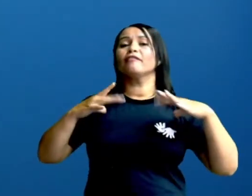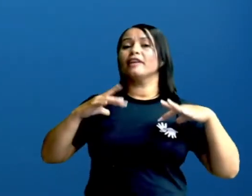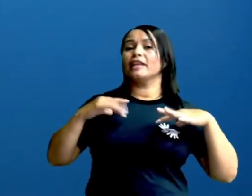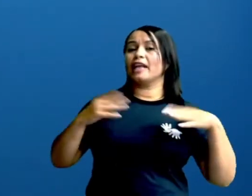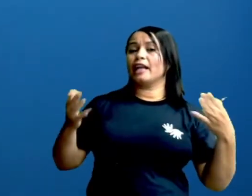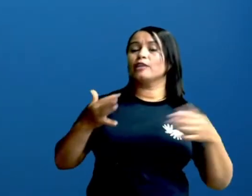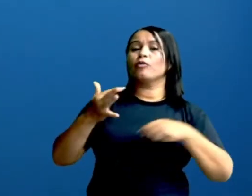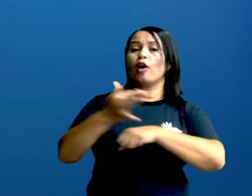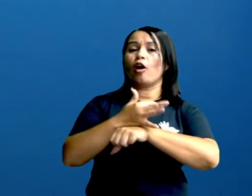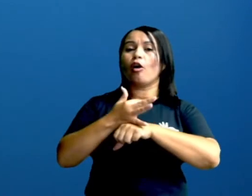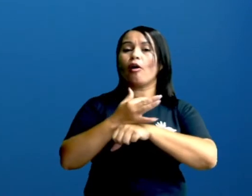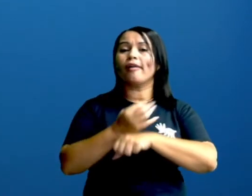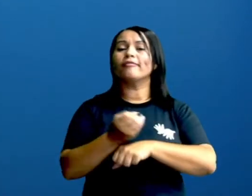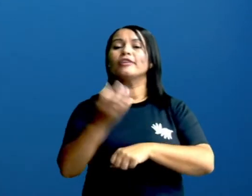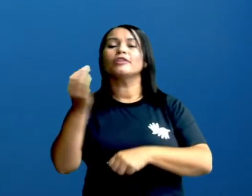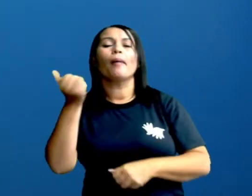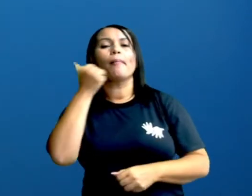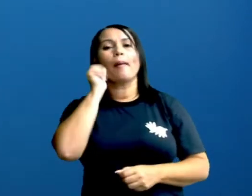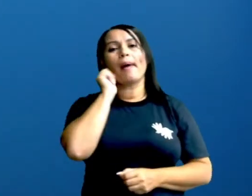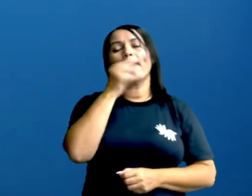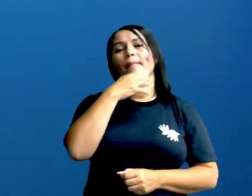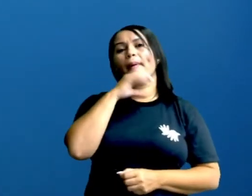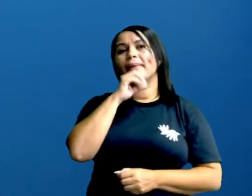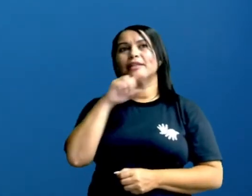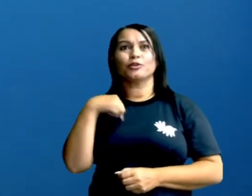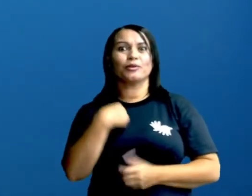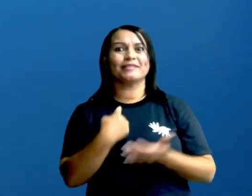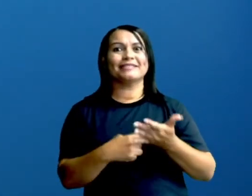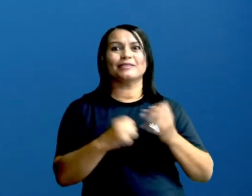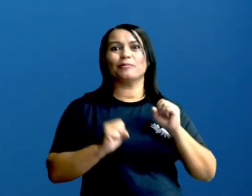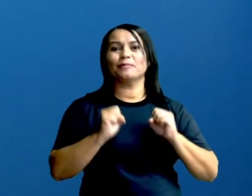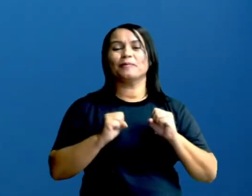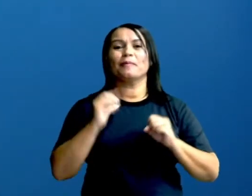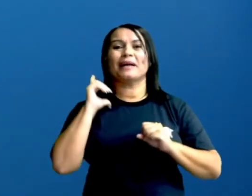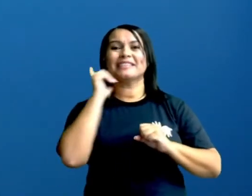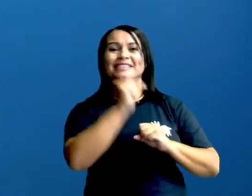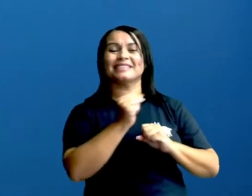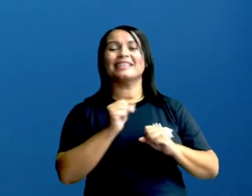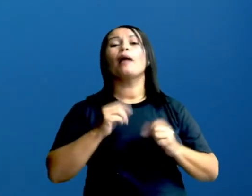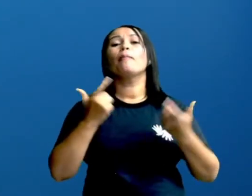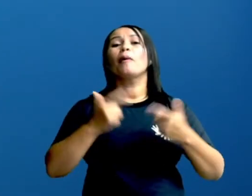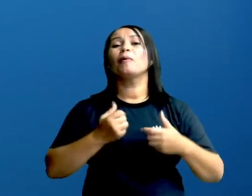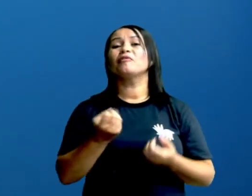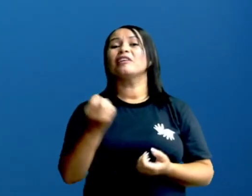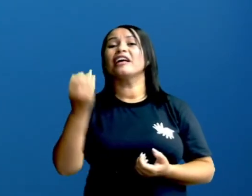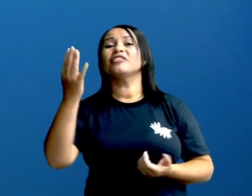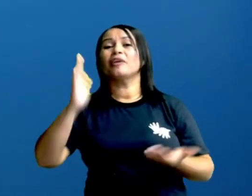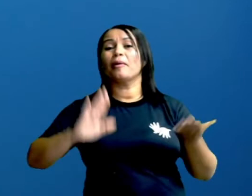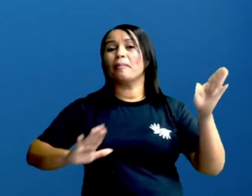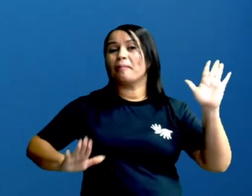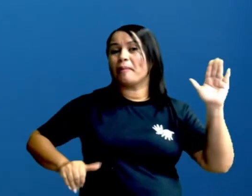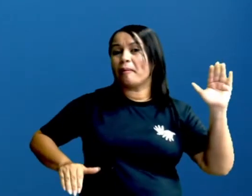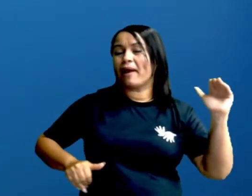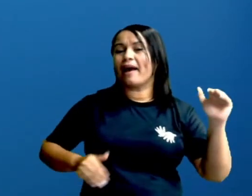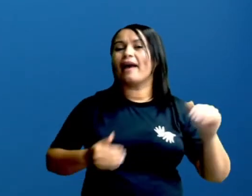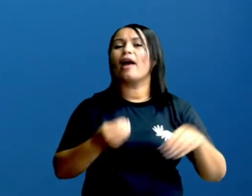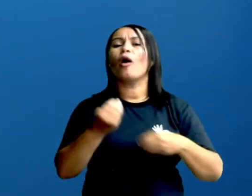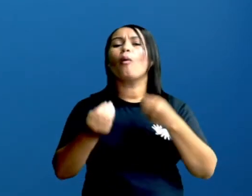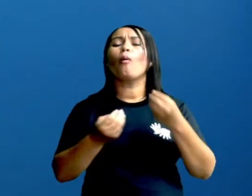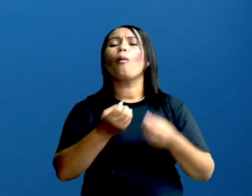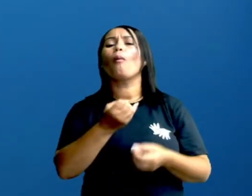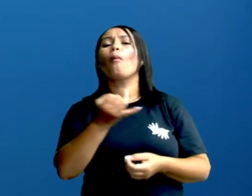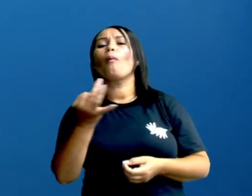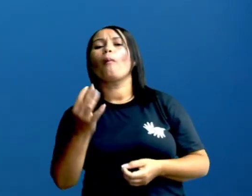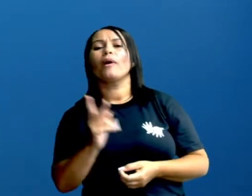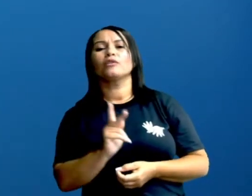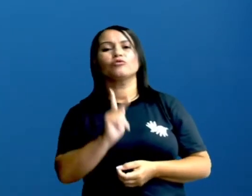feriadão e papai e mamãe estavam lá, ai meu Deus, a gente vai viajar, vamos para a praia, tá? Então foi assim, então são quantos quilômetros? Então,